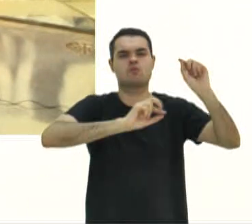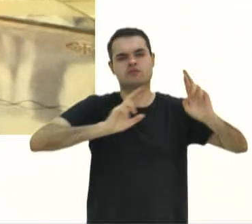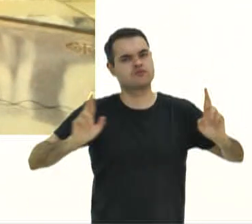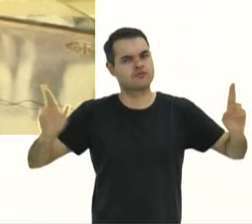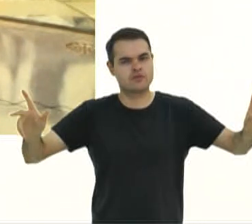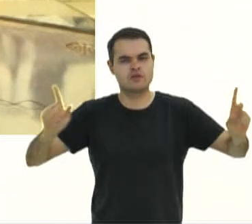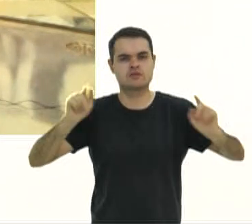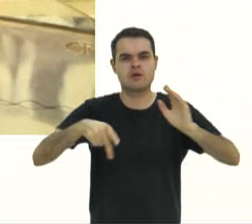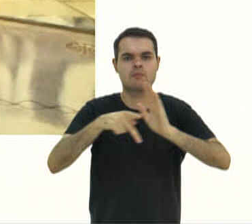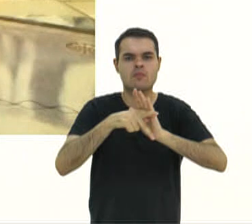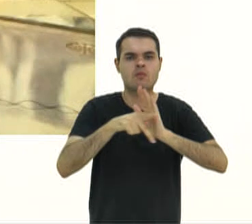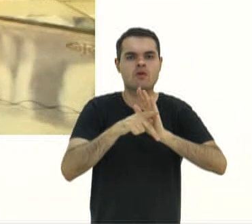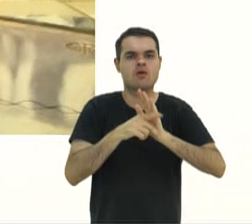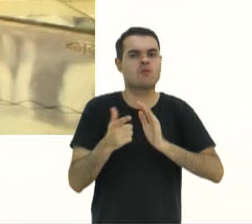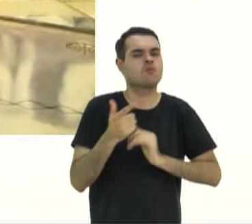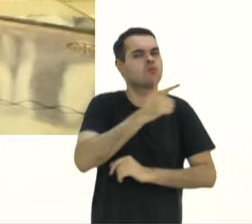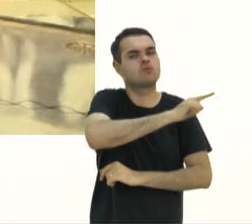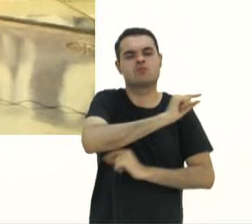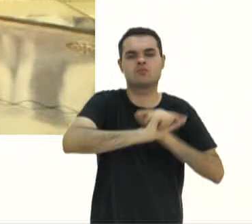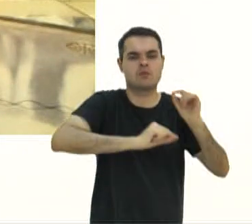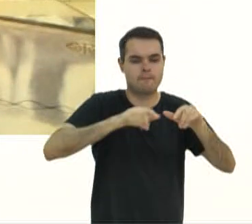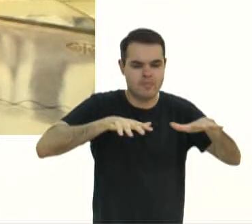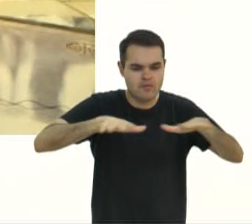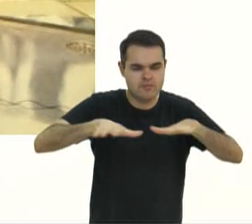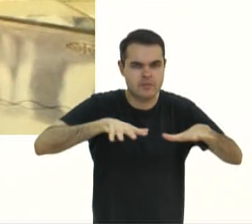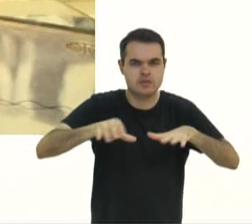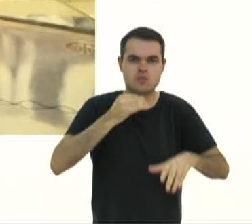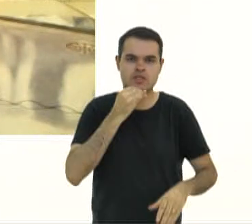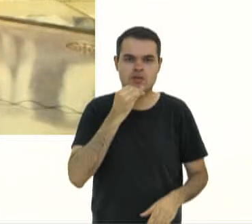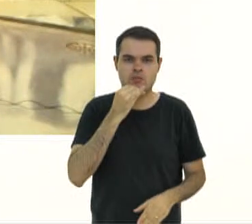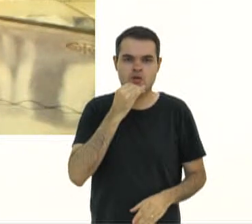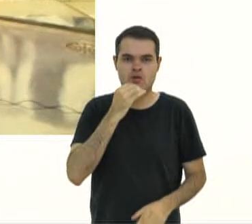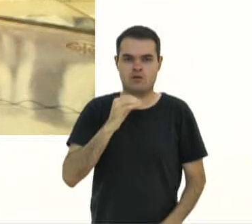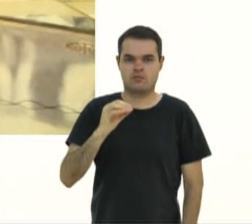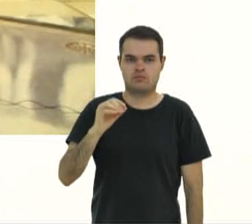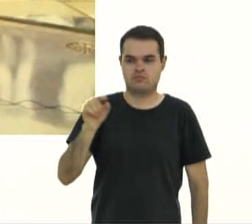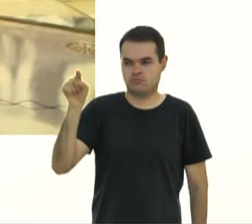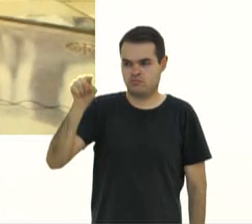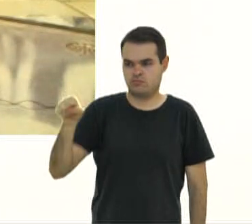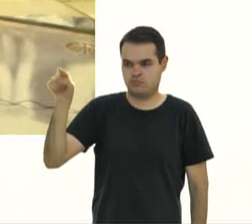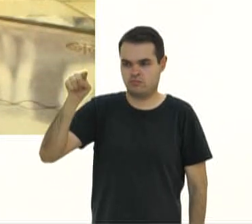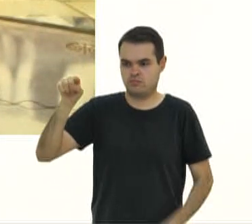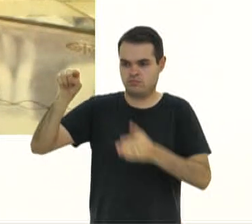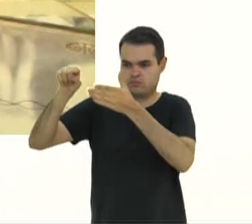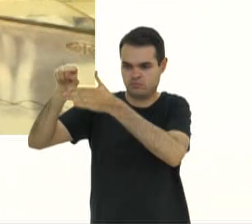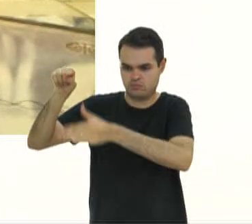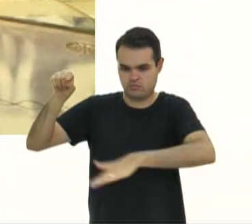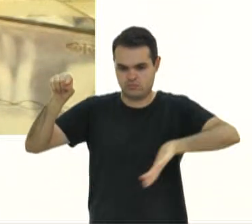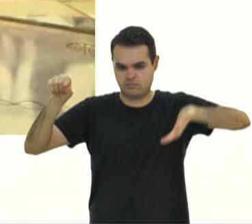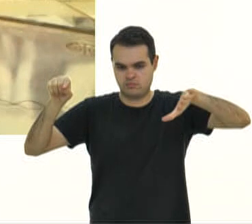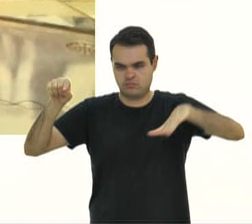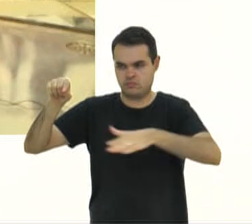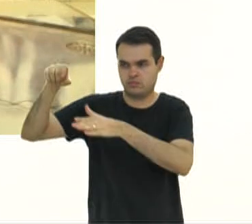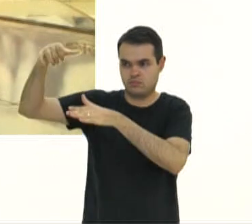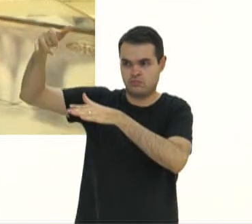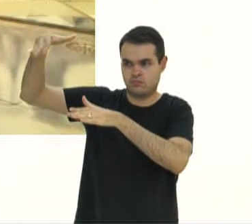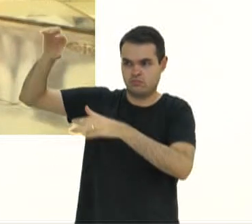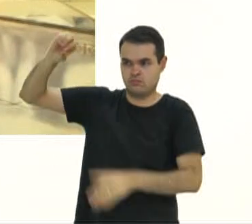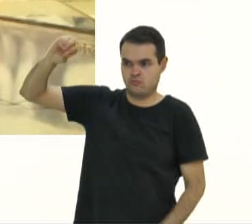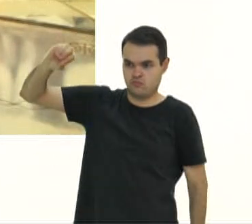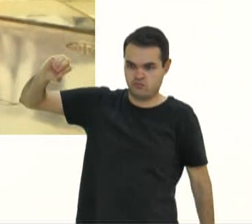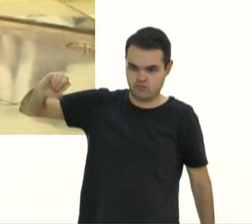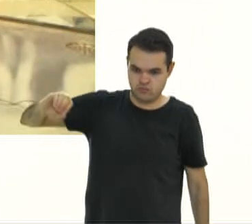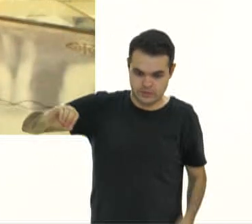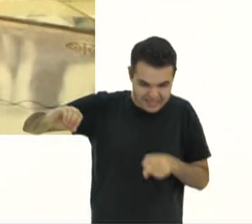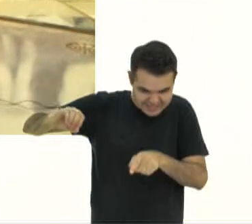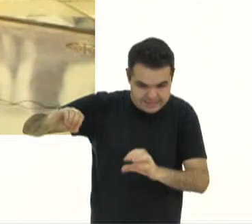de ímpeto de movimento. Então, se você solta uma rodinha dentro de uma pista de skate, a tendência dela, se não encontrar